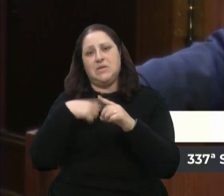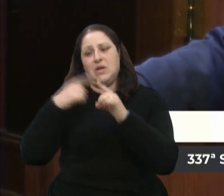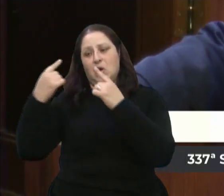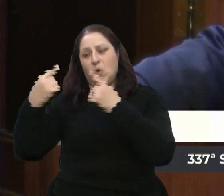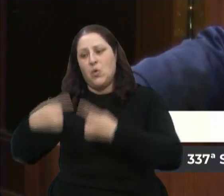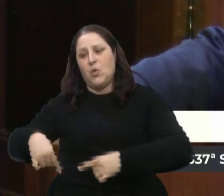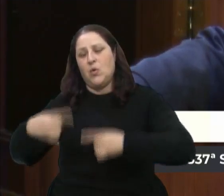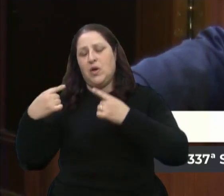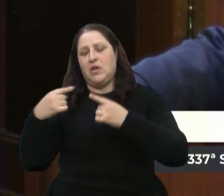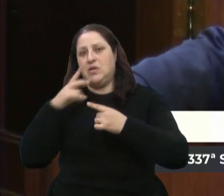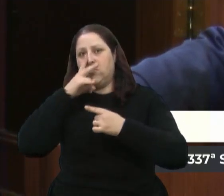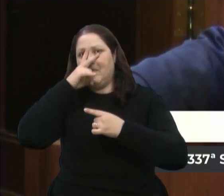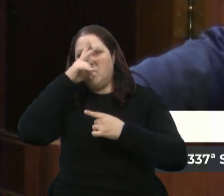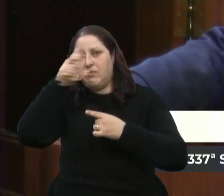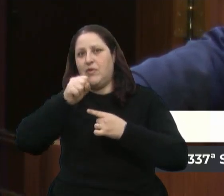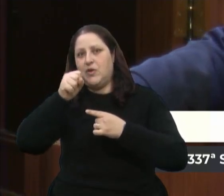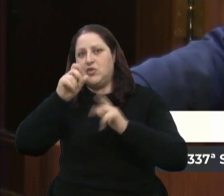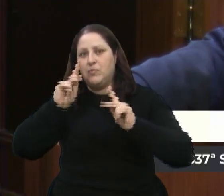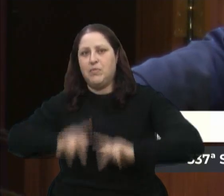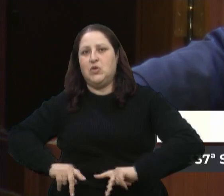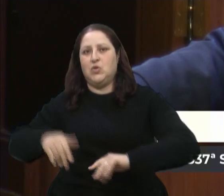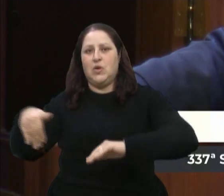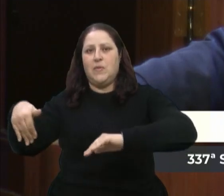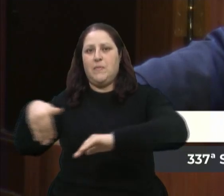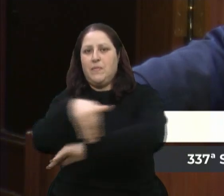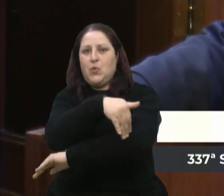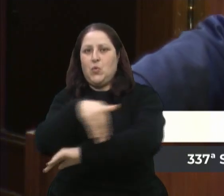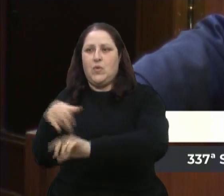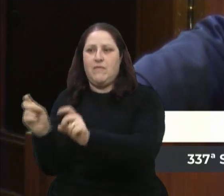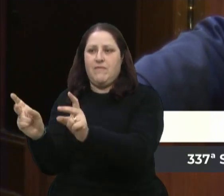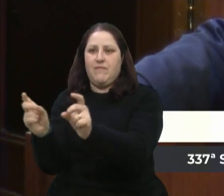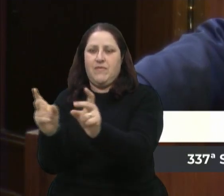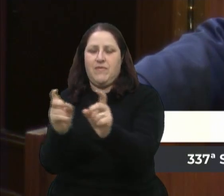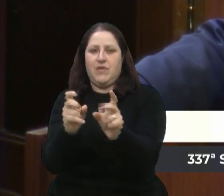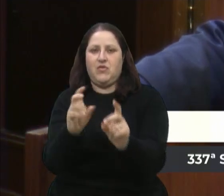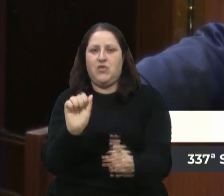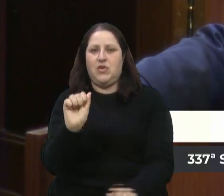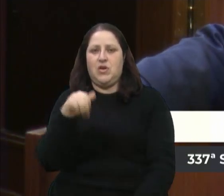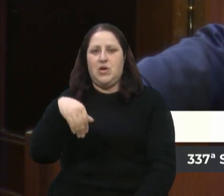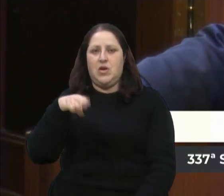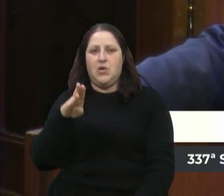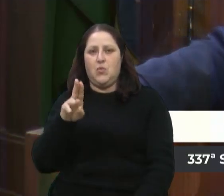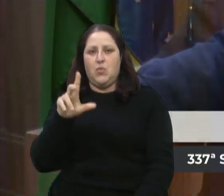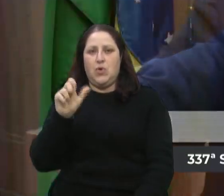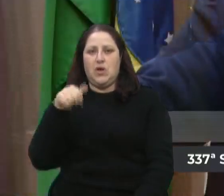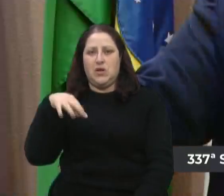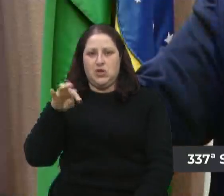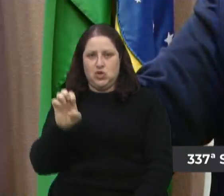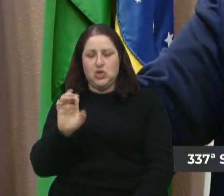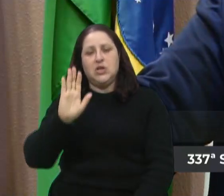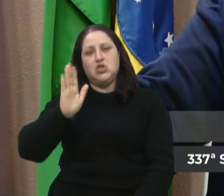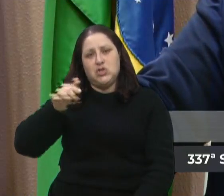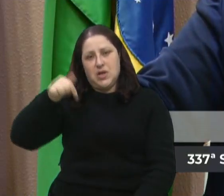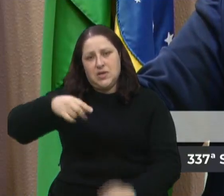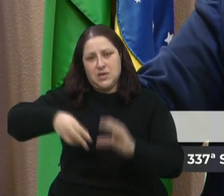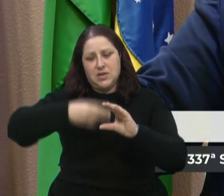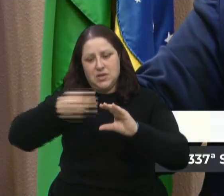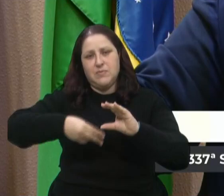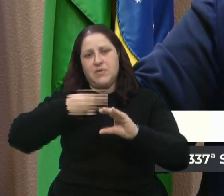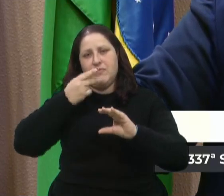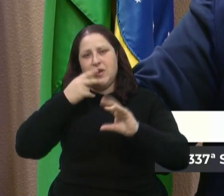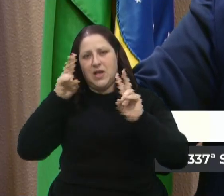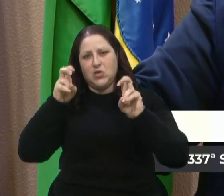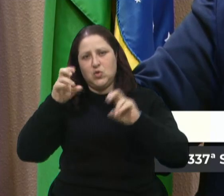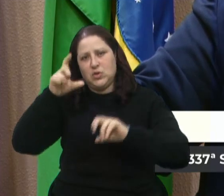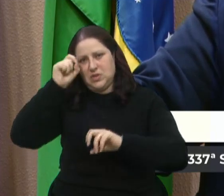Esse assunto não é novo, já foi abordado aqui na Câmara. Já foi abordado pelo meu colega vereador Schalco.